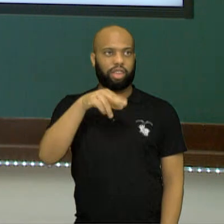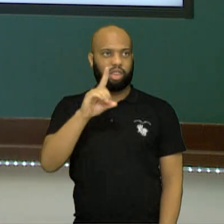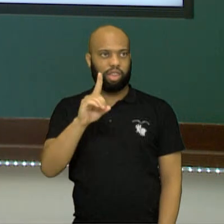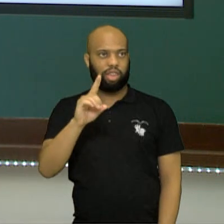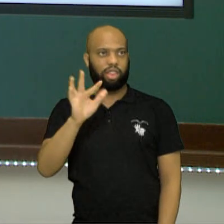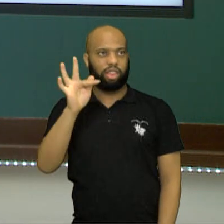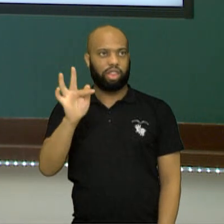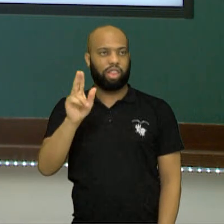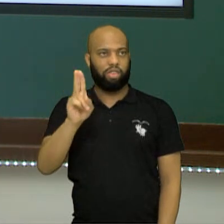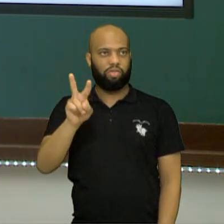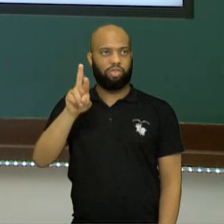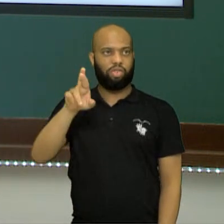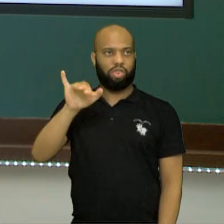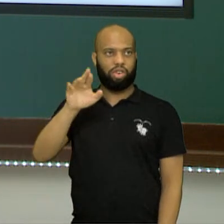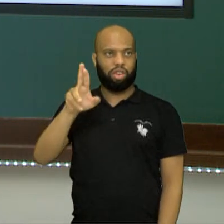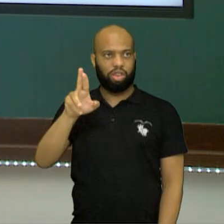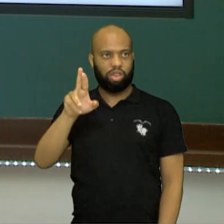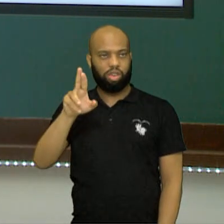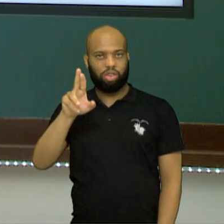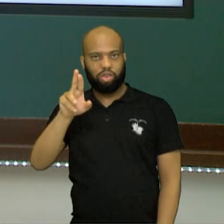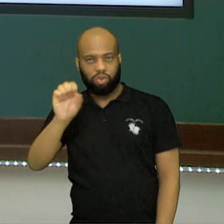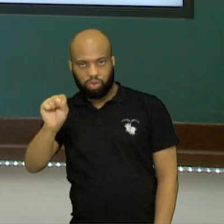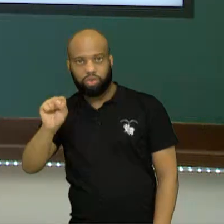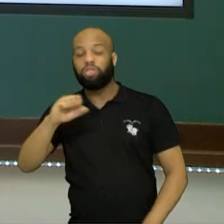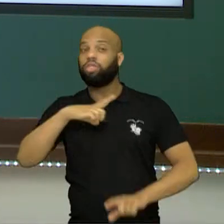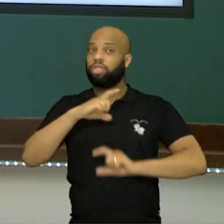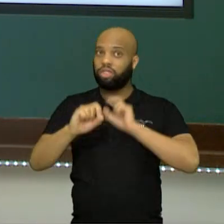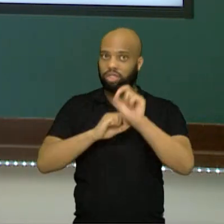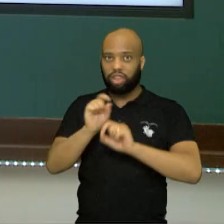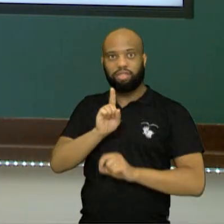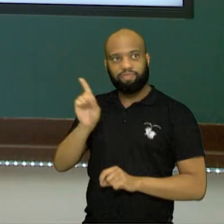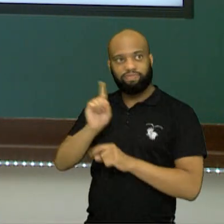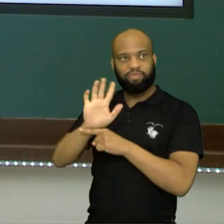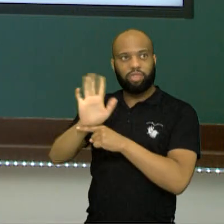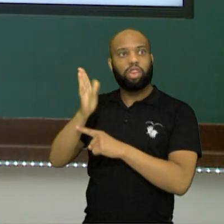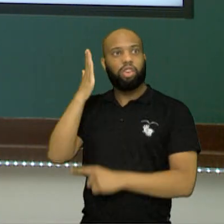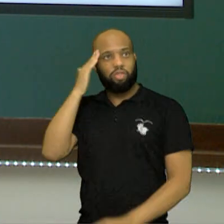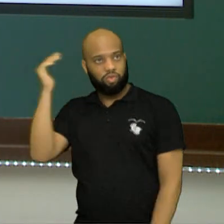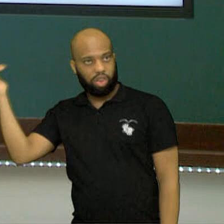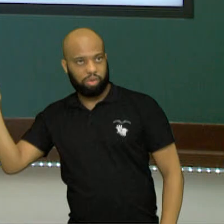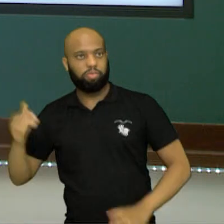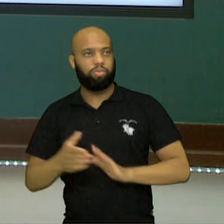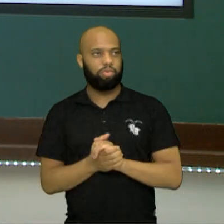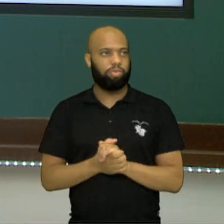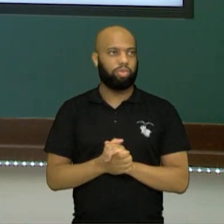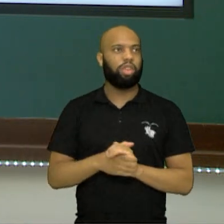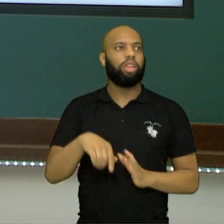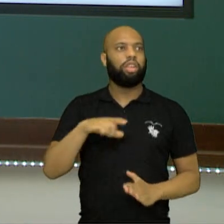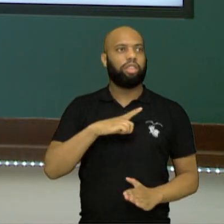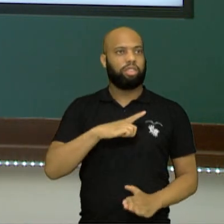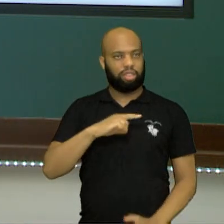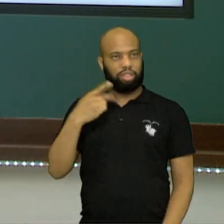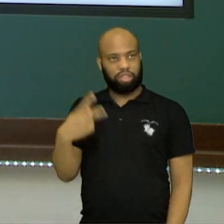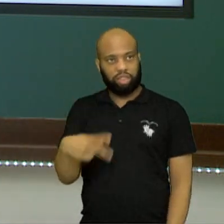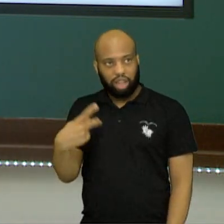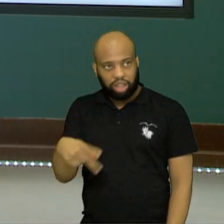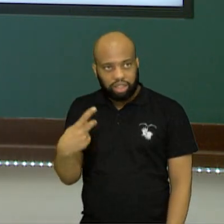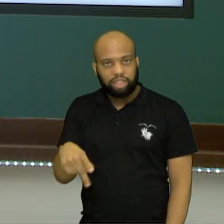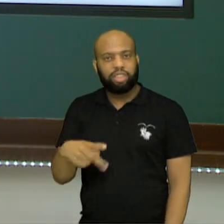de tanto sucesso que ela fez no Brasil, tem até um Fast and Furious que acontece aqui no nosso país.